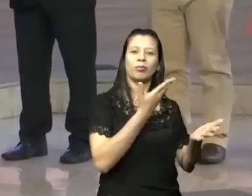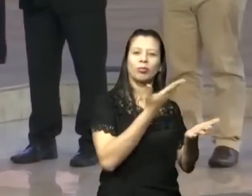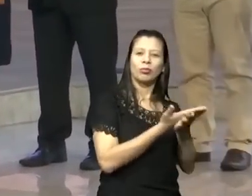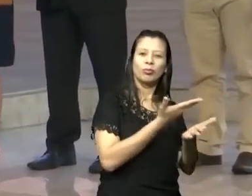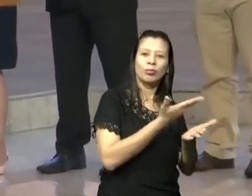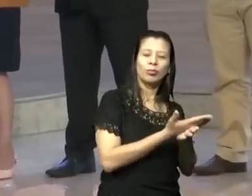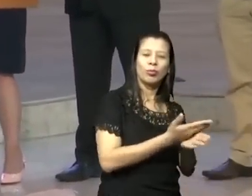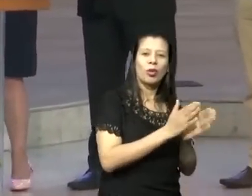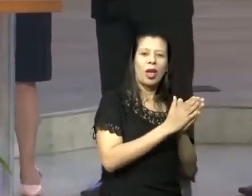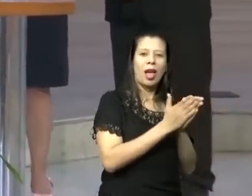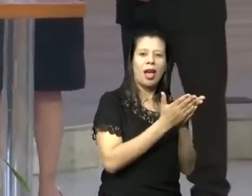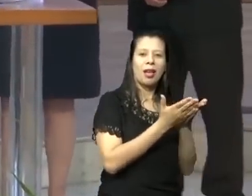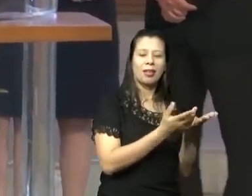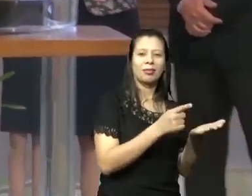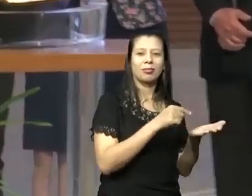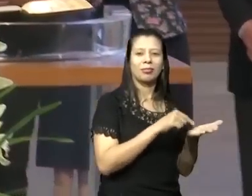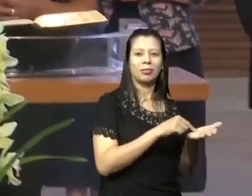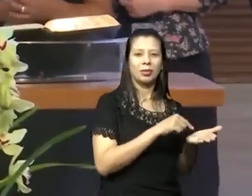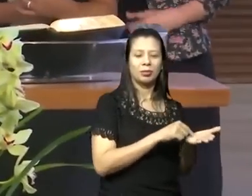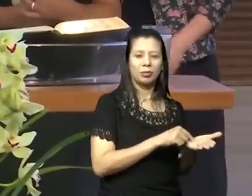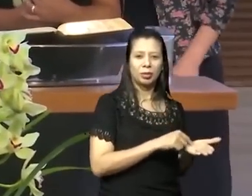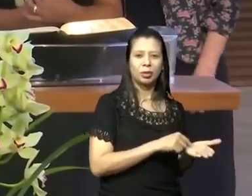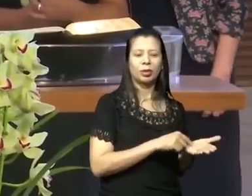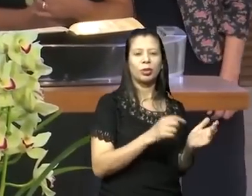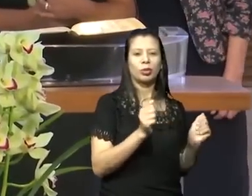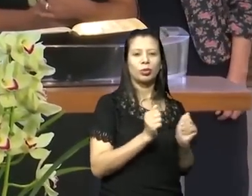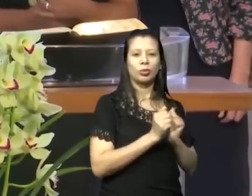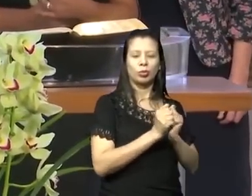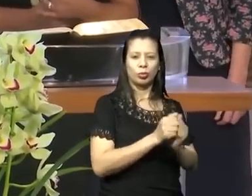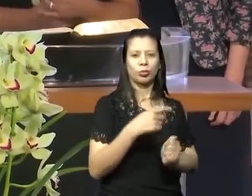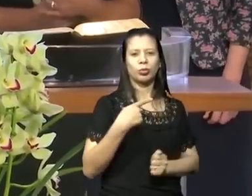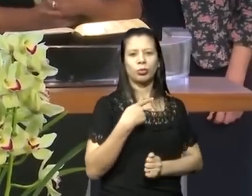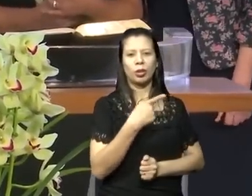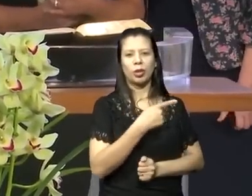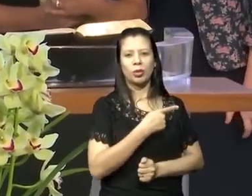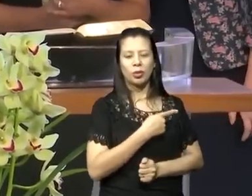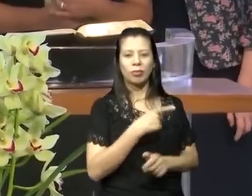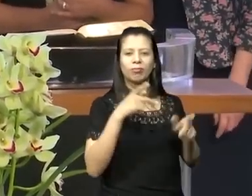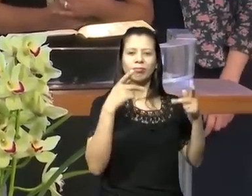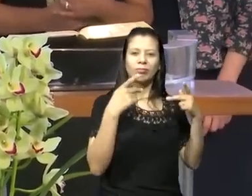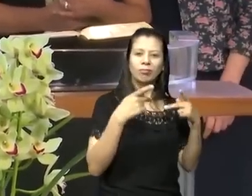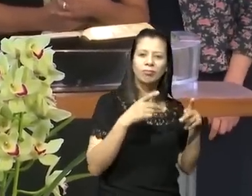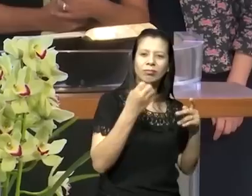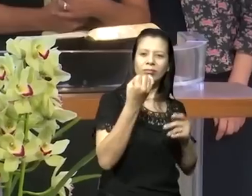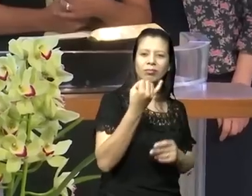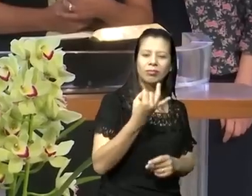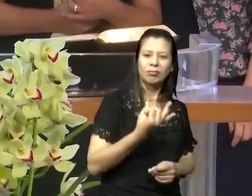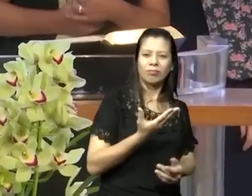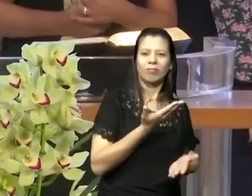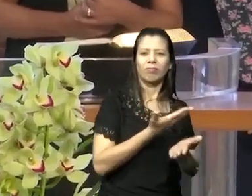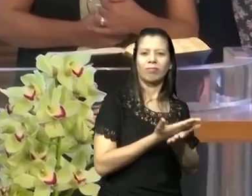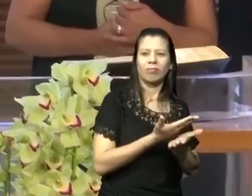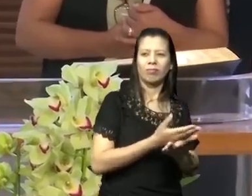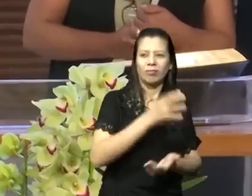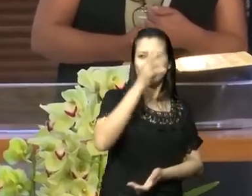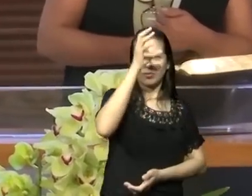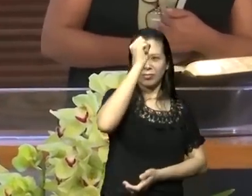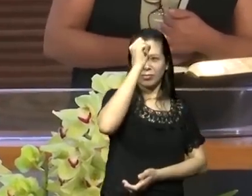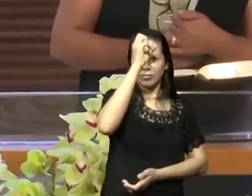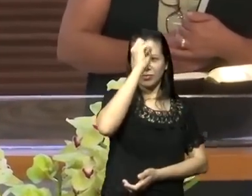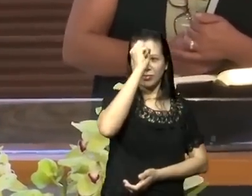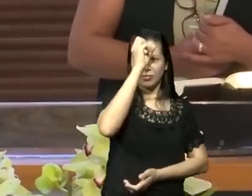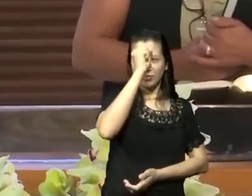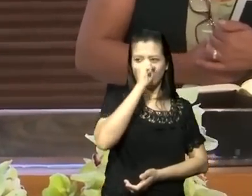estudo para Valéria Pastor Vinícius acompanha um pouquinho ou na hora a família e hoje a Valéria foi